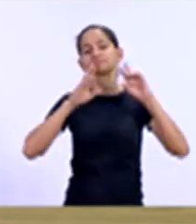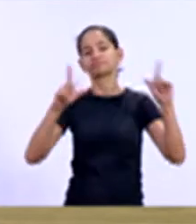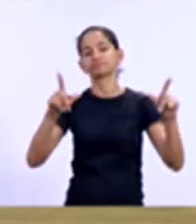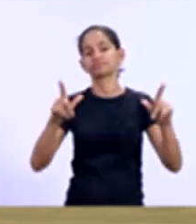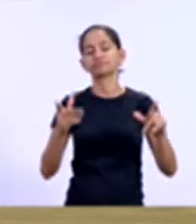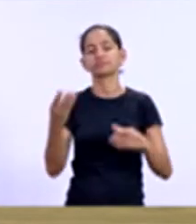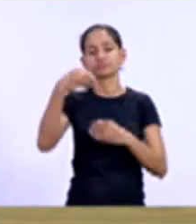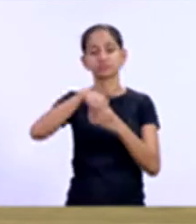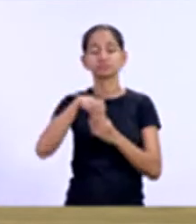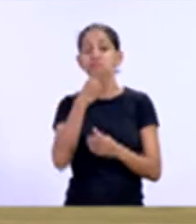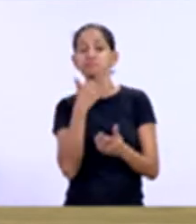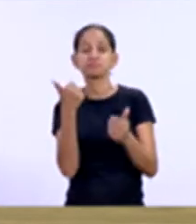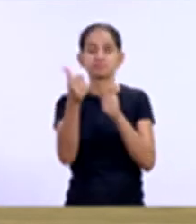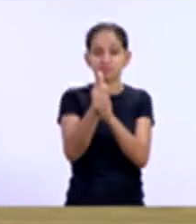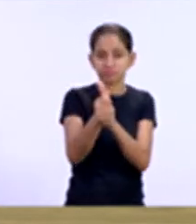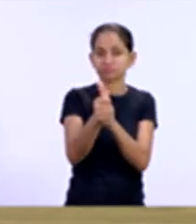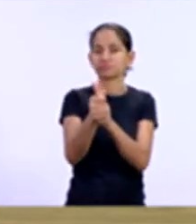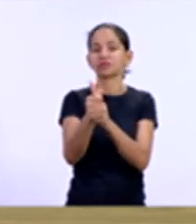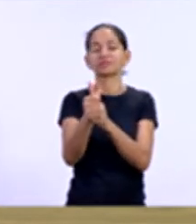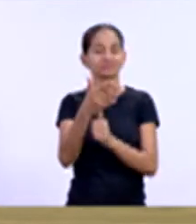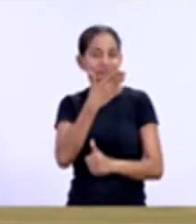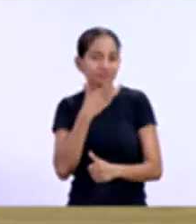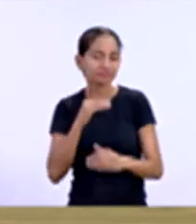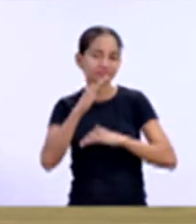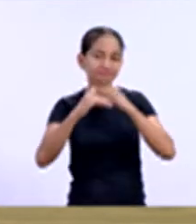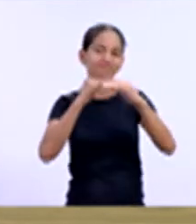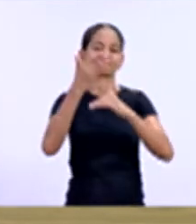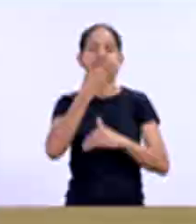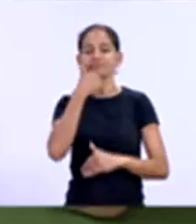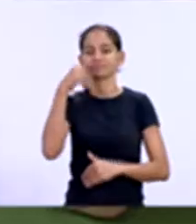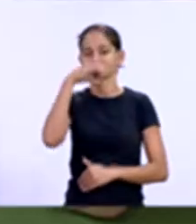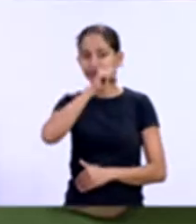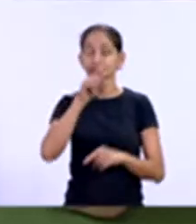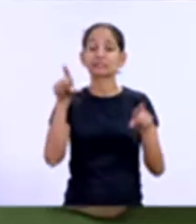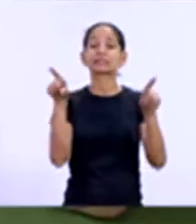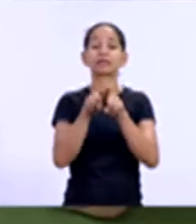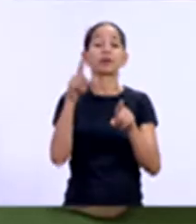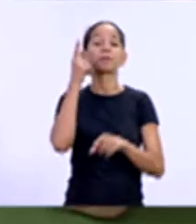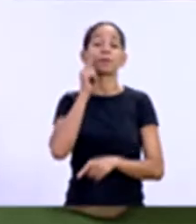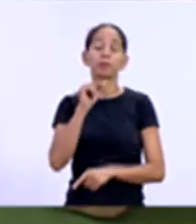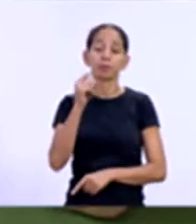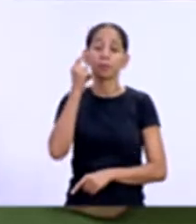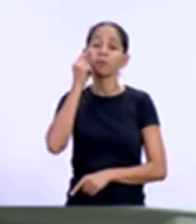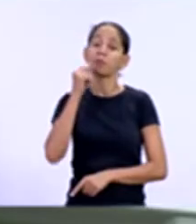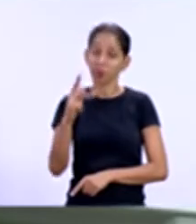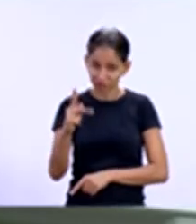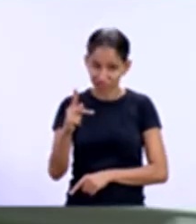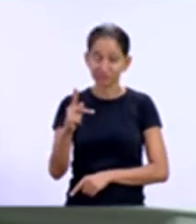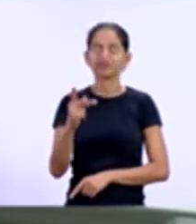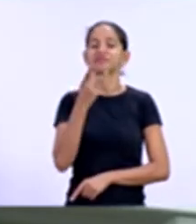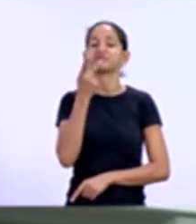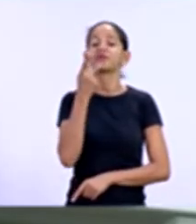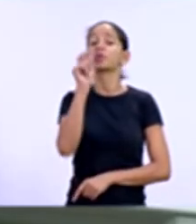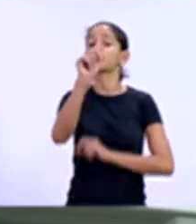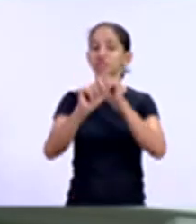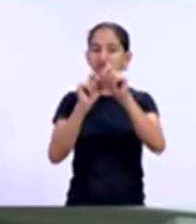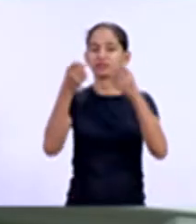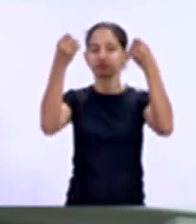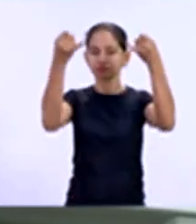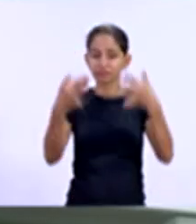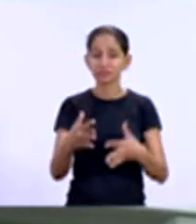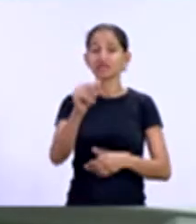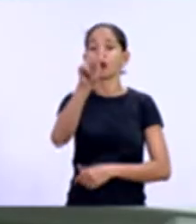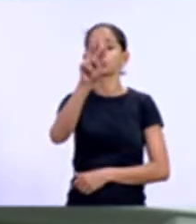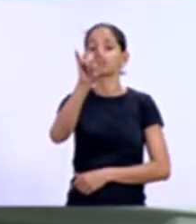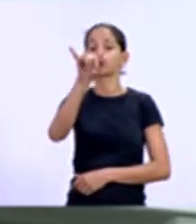na frente dos alunos presenciais, né, essa autonomia. É por isso que Paulo Freire, ele fala que essa autonomia, ela